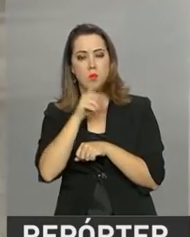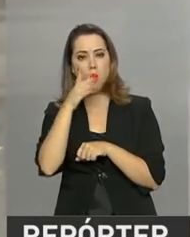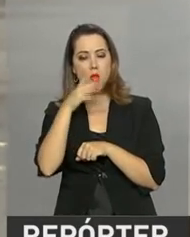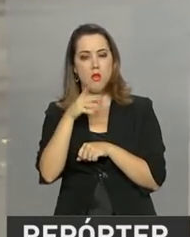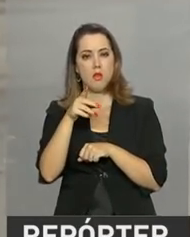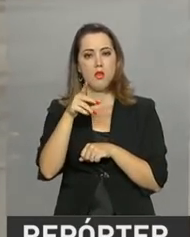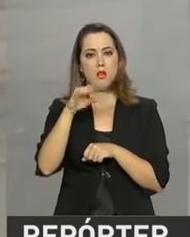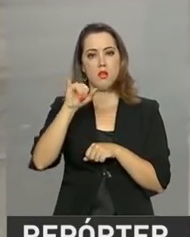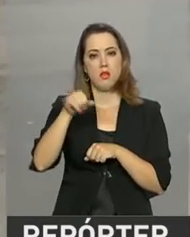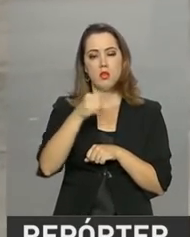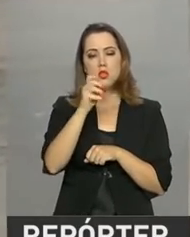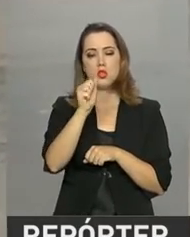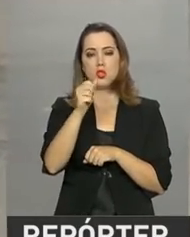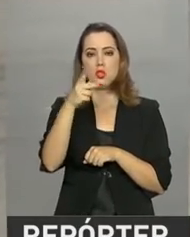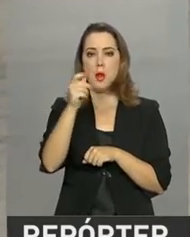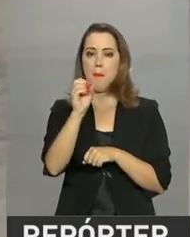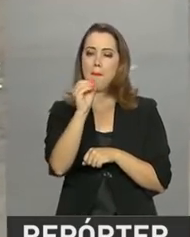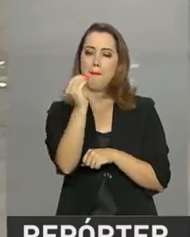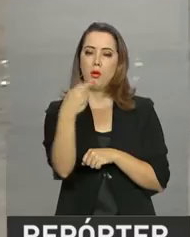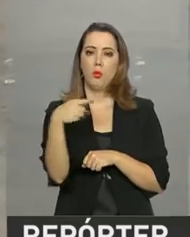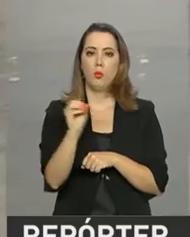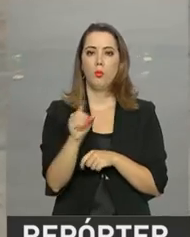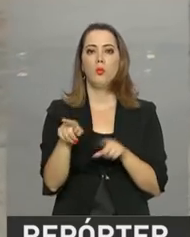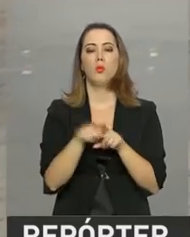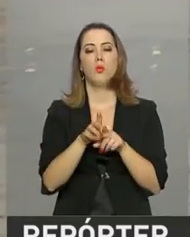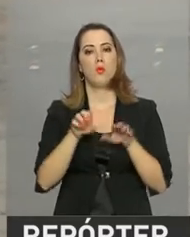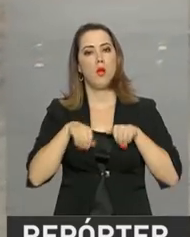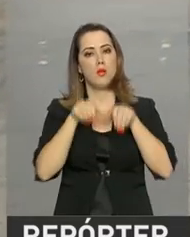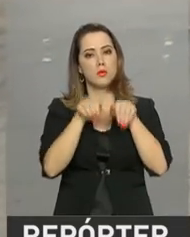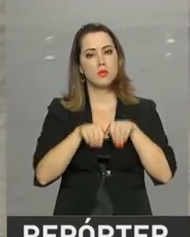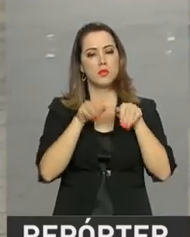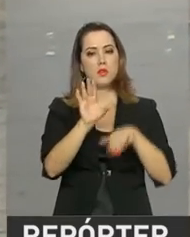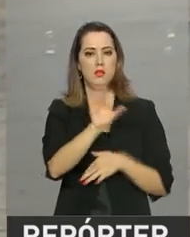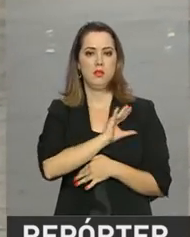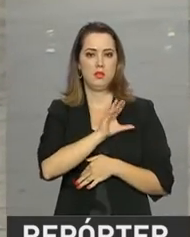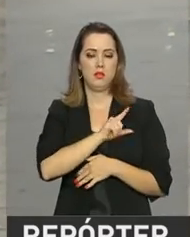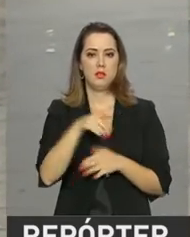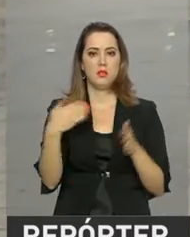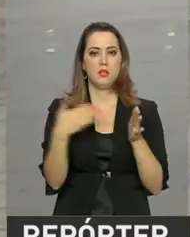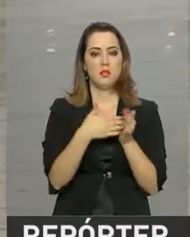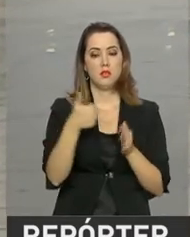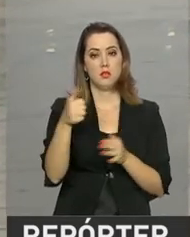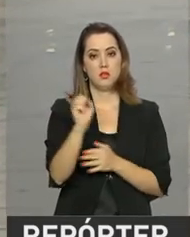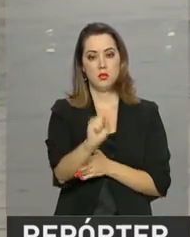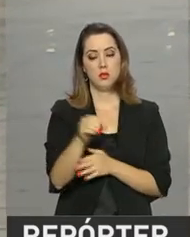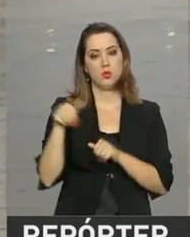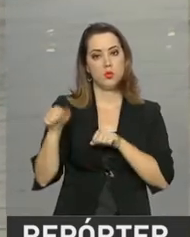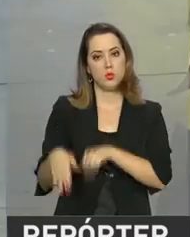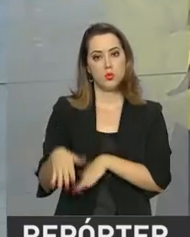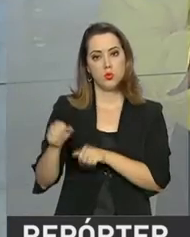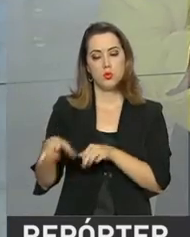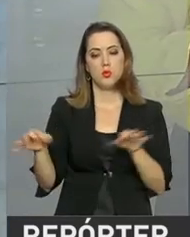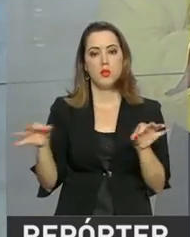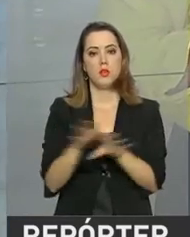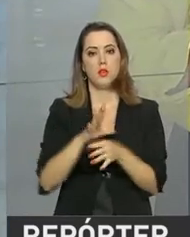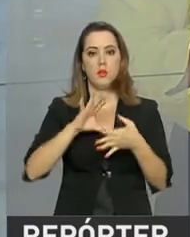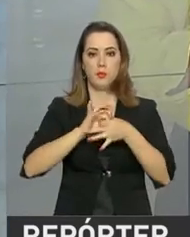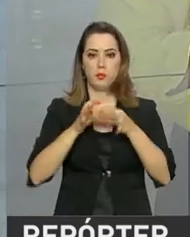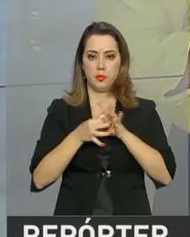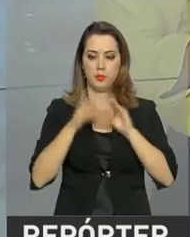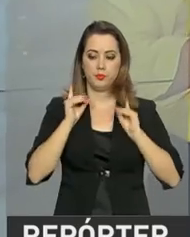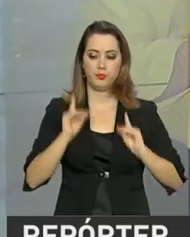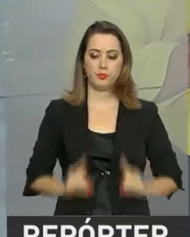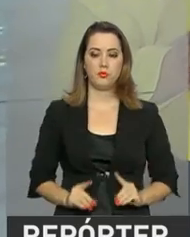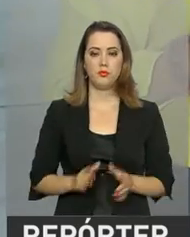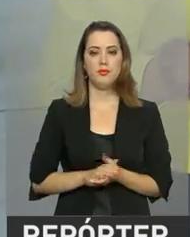e canadá vai até o dia 18 de setembro quando terminam os jogos paralímpicos é com você e leandro obrigado a sair